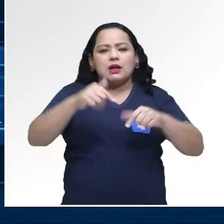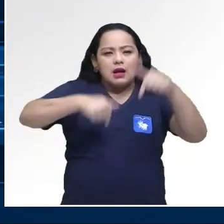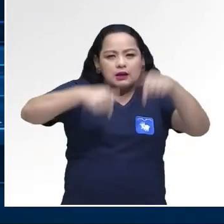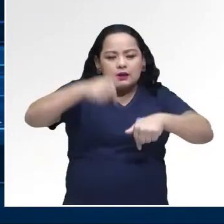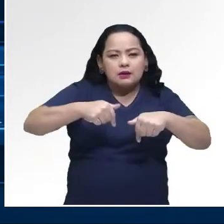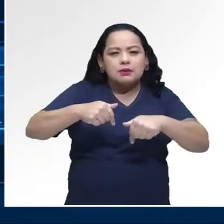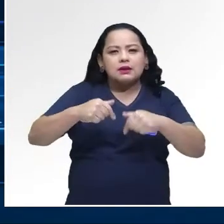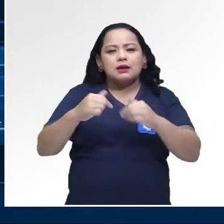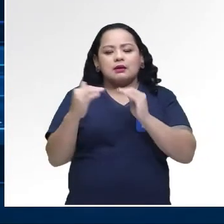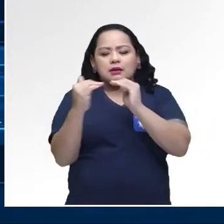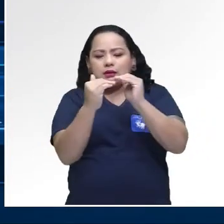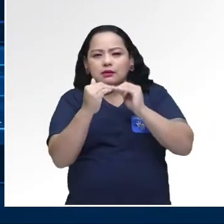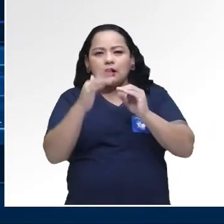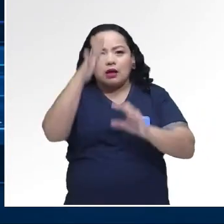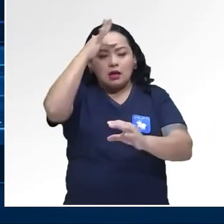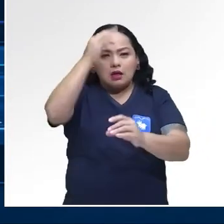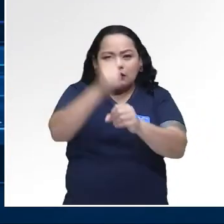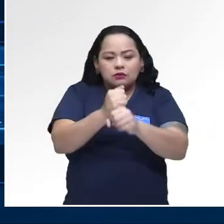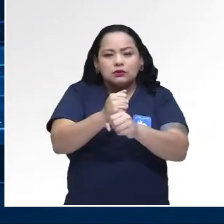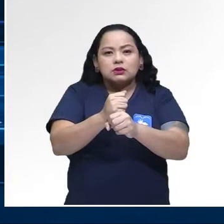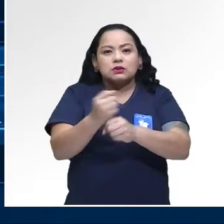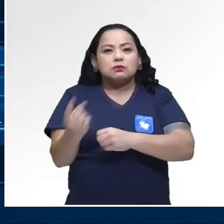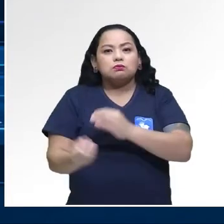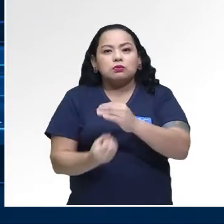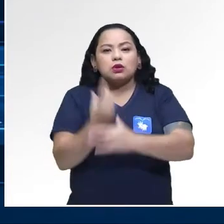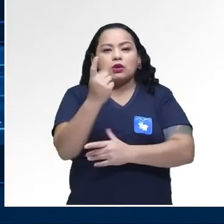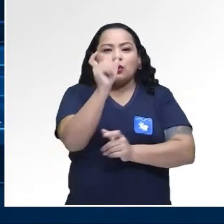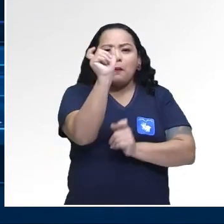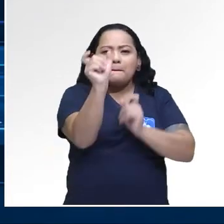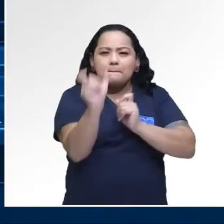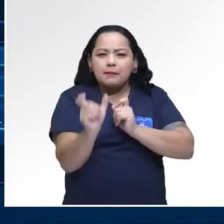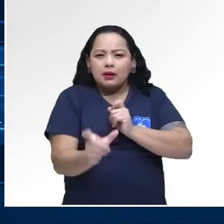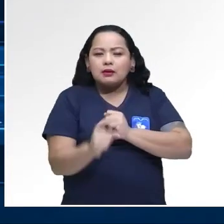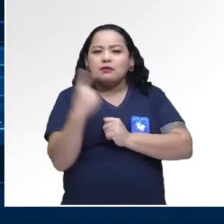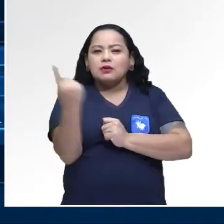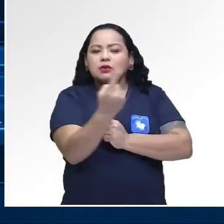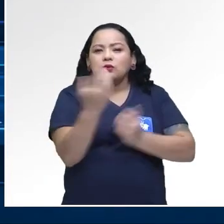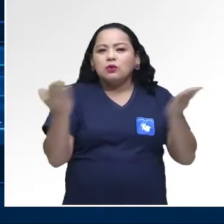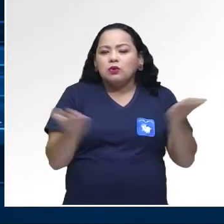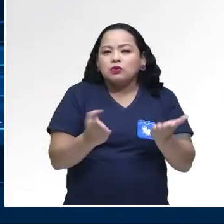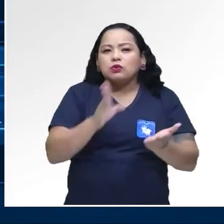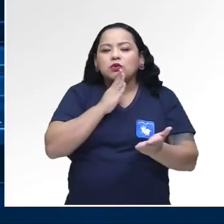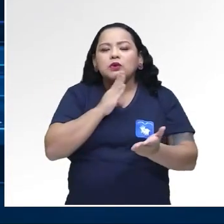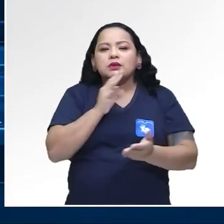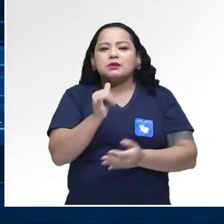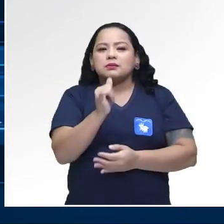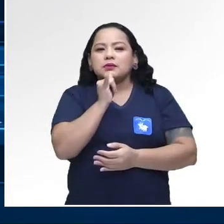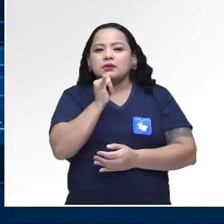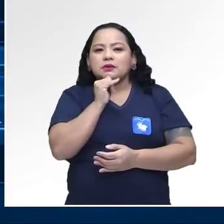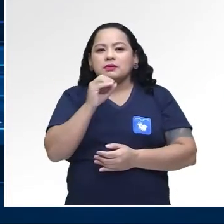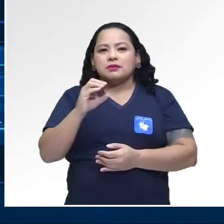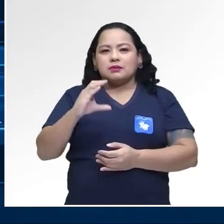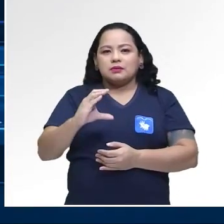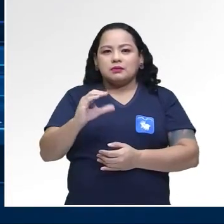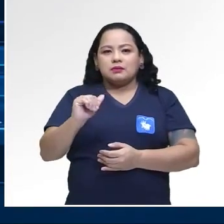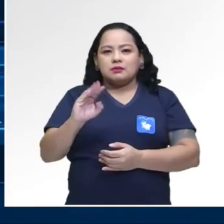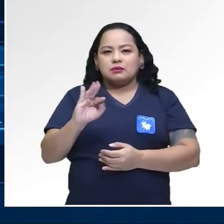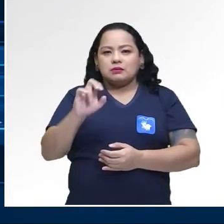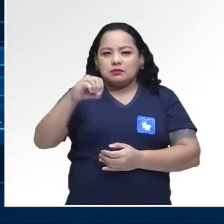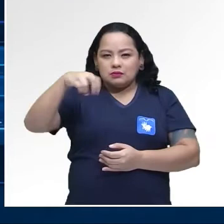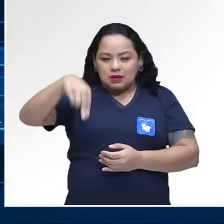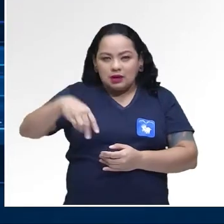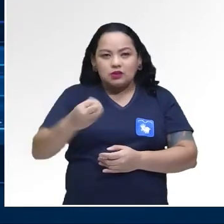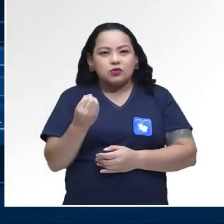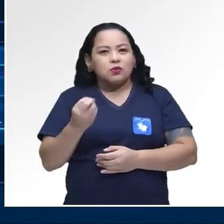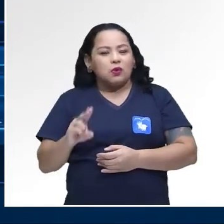relacionados à física, Ele que criou alguns termos que a gente utiliza até hoje, como, por exemplo, cátion, ânions, que a gente